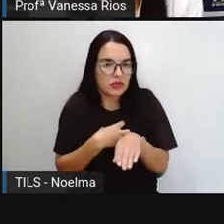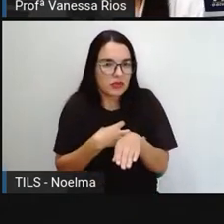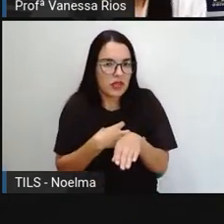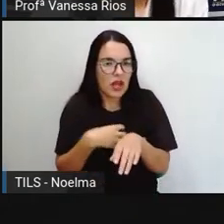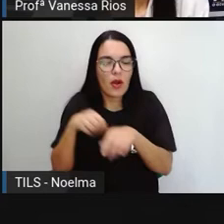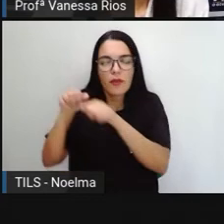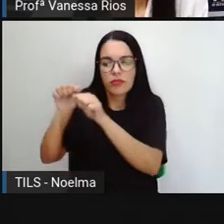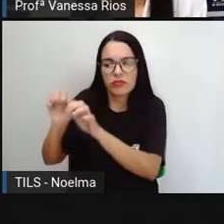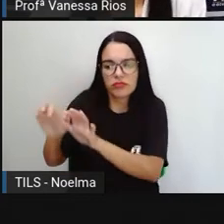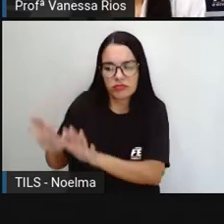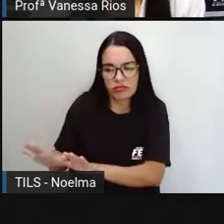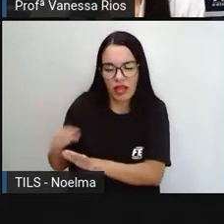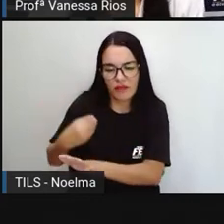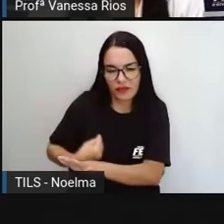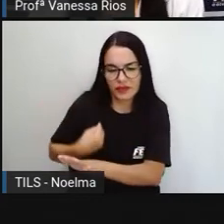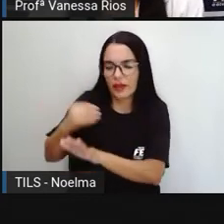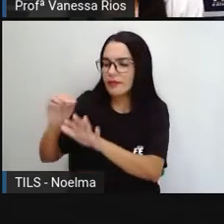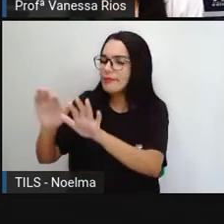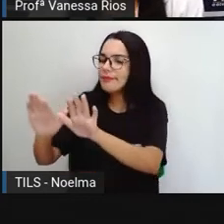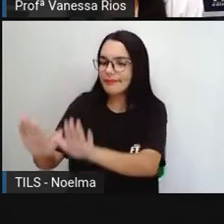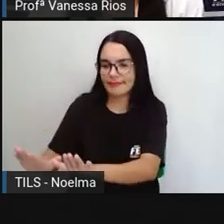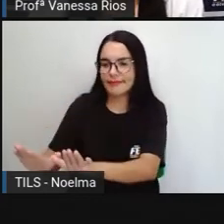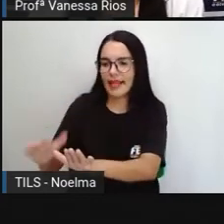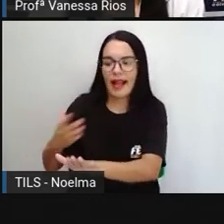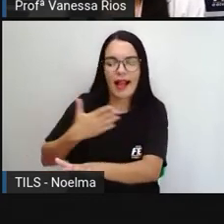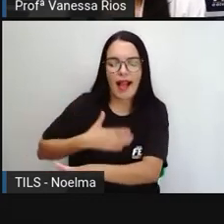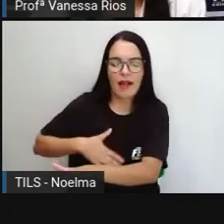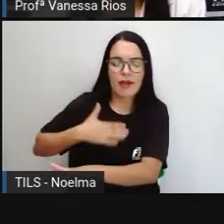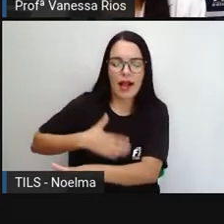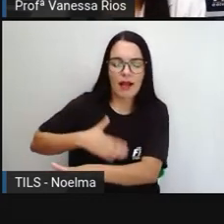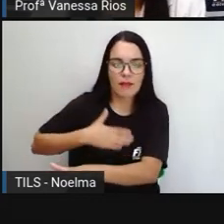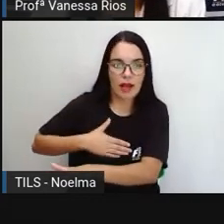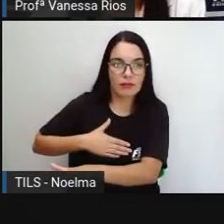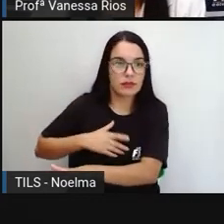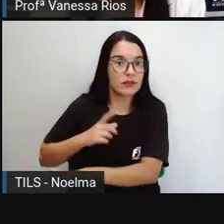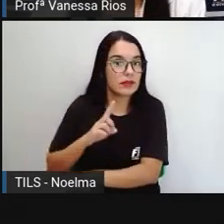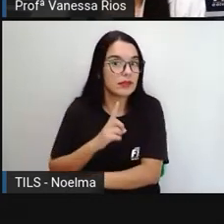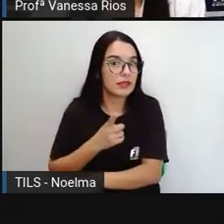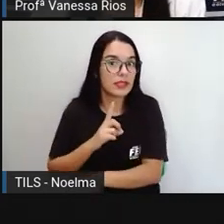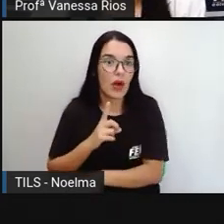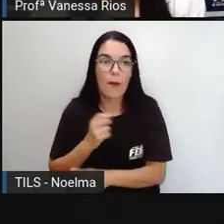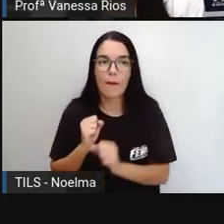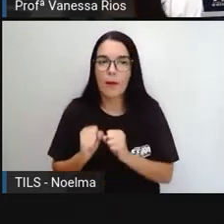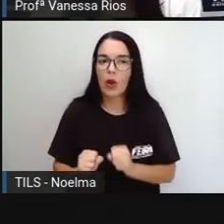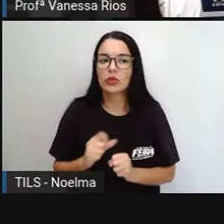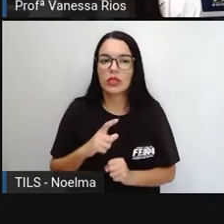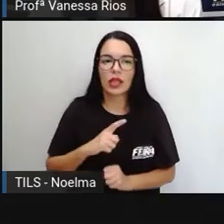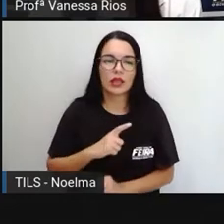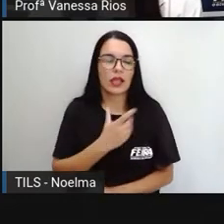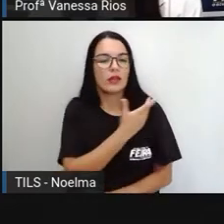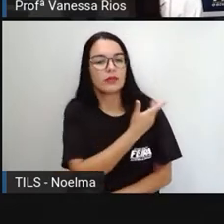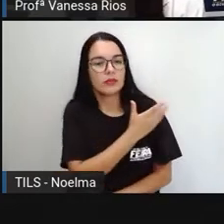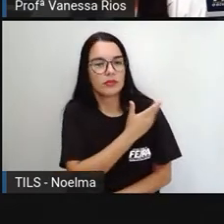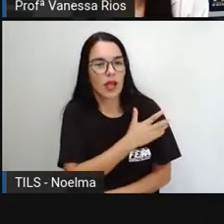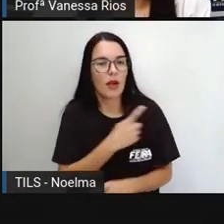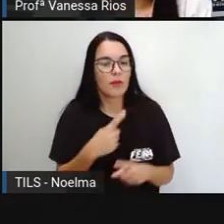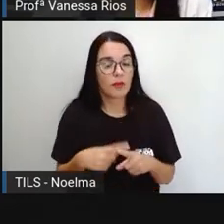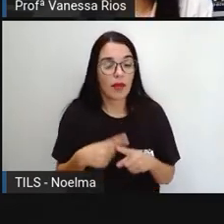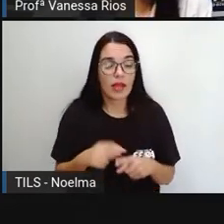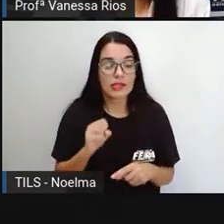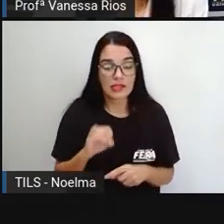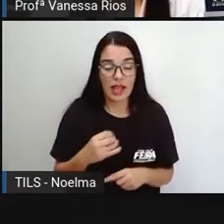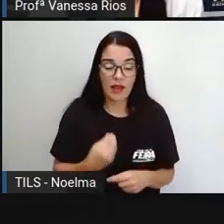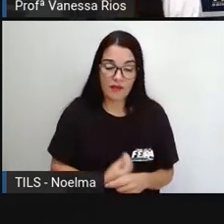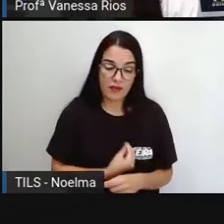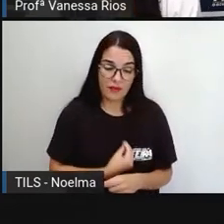sedentário, porque mesmo, né, vivendo da caça, mesmo vivendo ali daquilo que a natureza lhe oferece por um